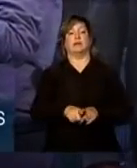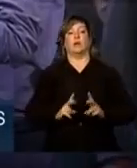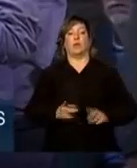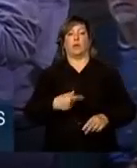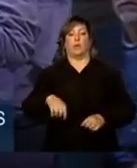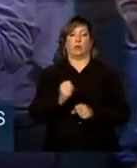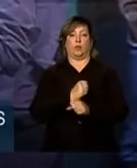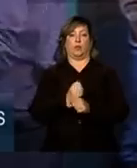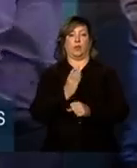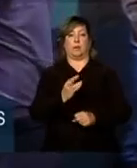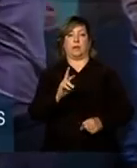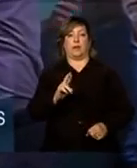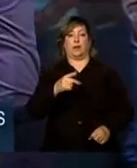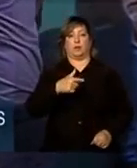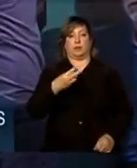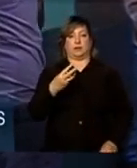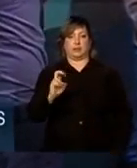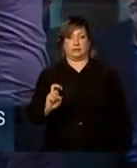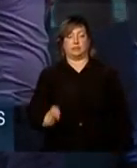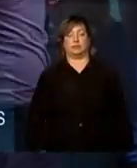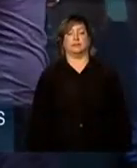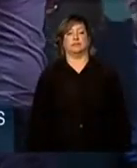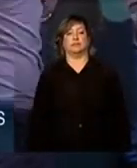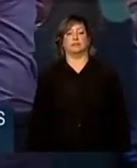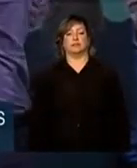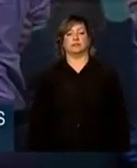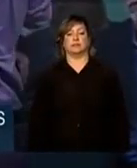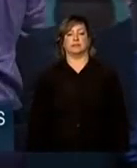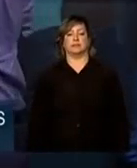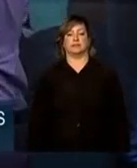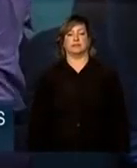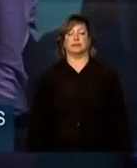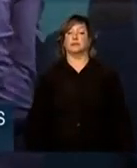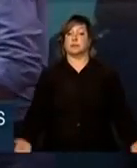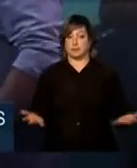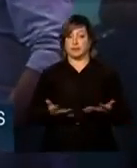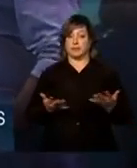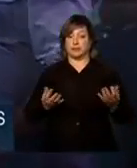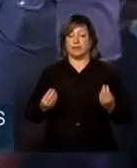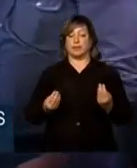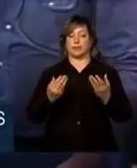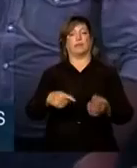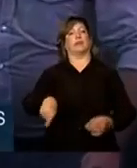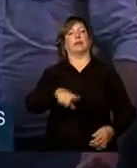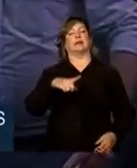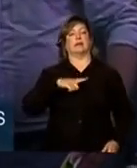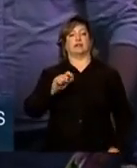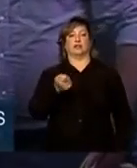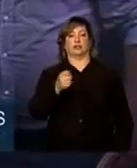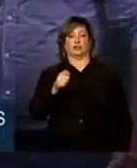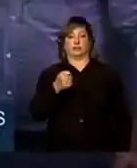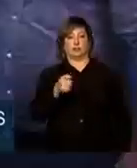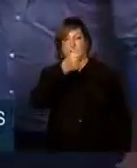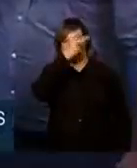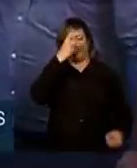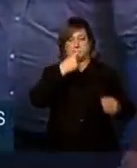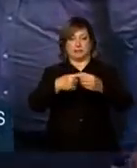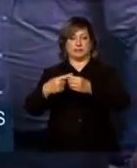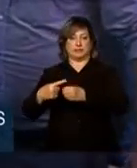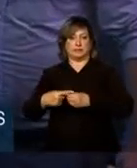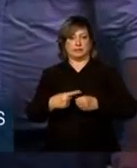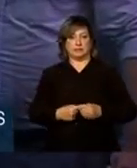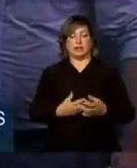da BR-235. Fazem a entrega das chaves dos municípios